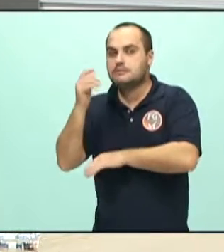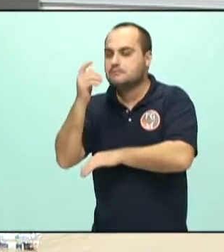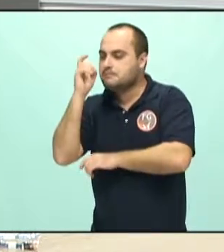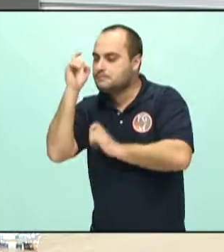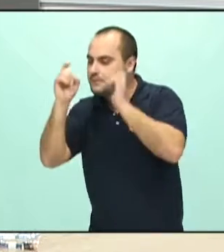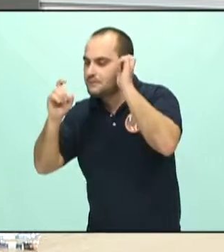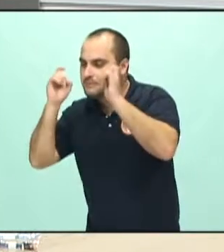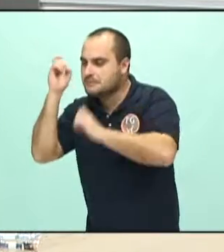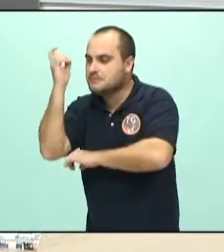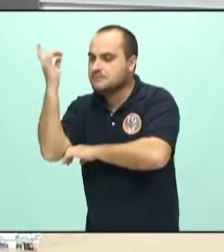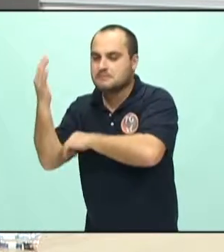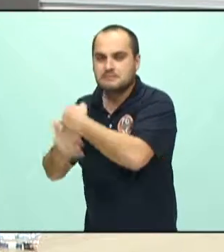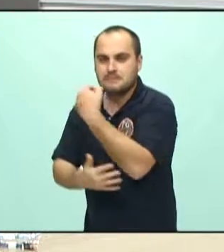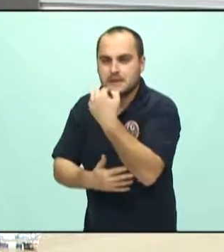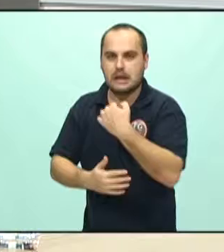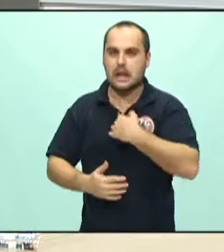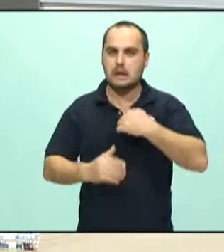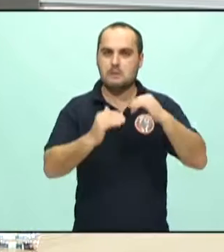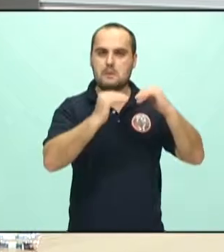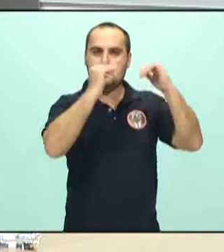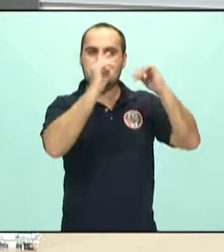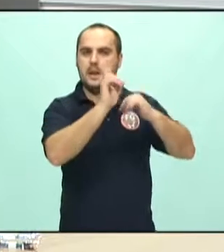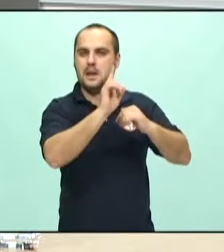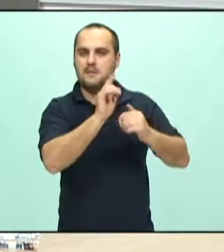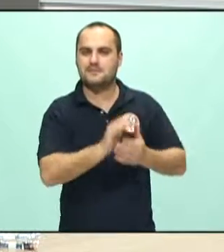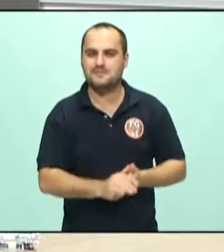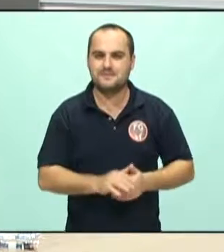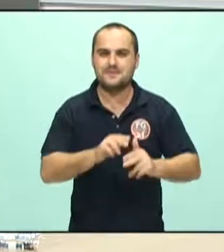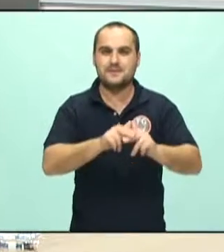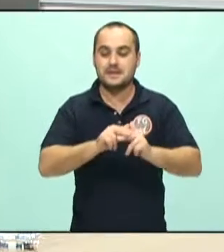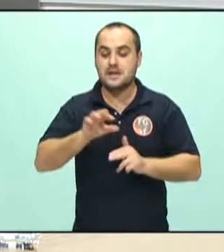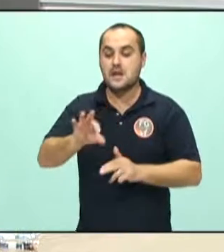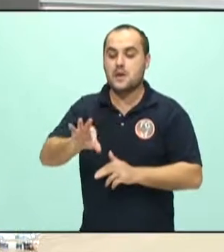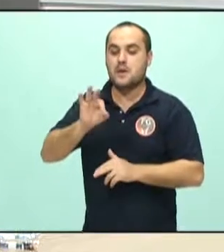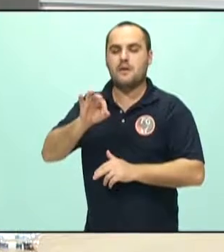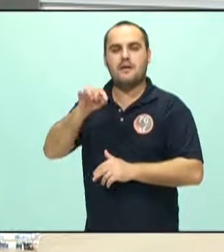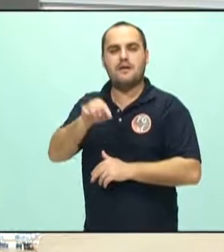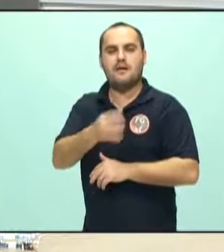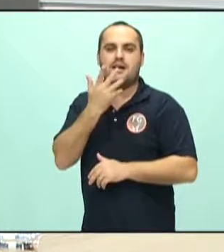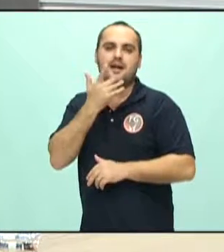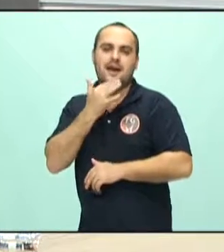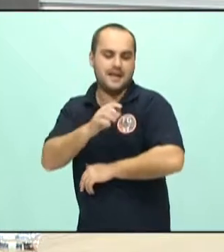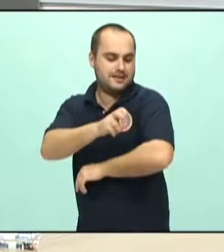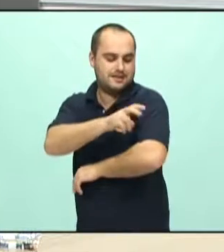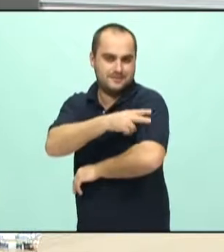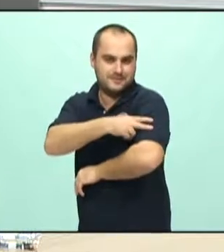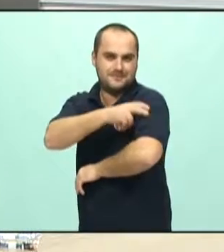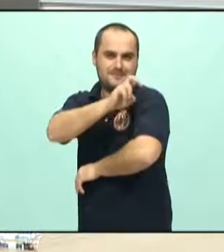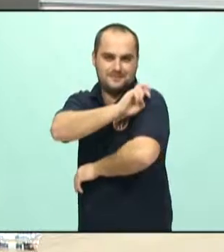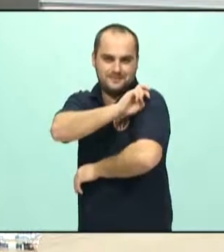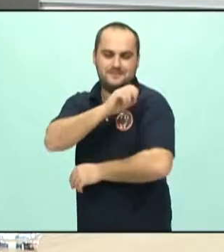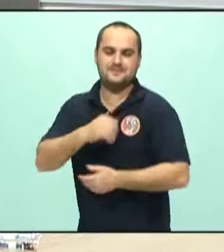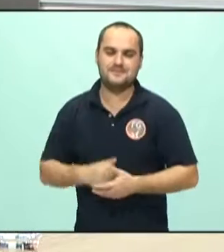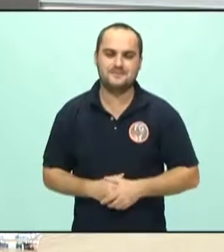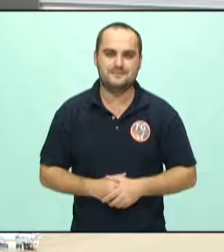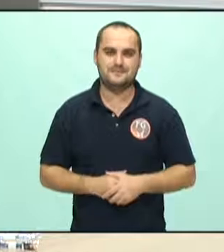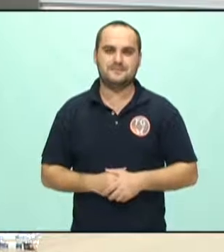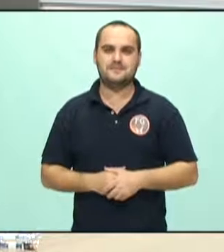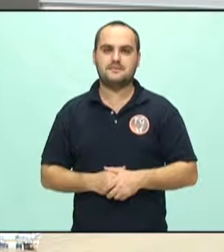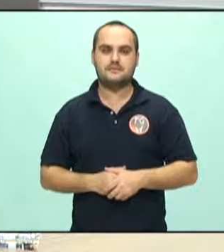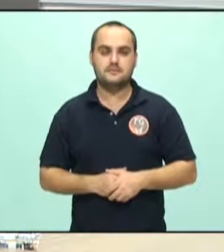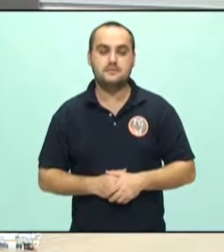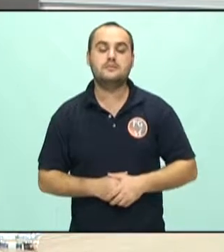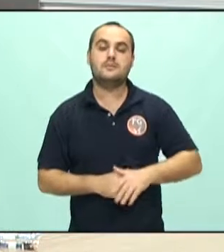mais é uma idade legal para se despertar essa sensibilização o evento acredito também na organização